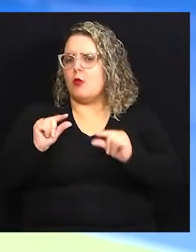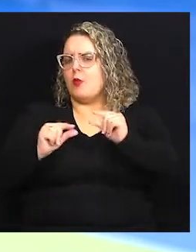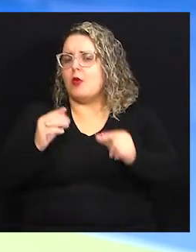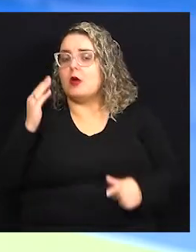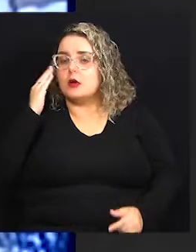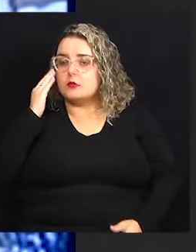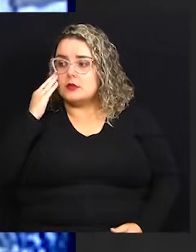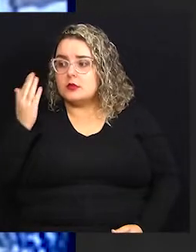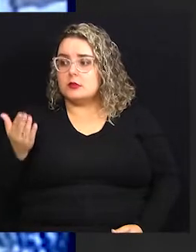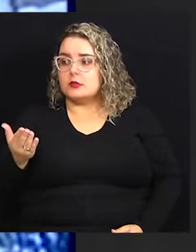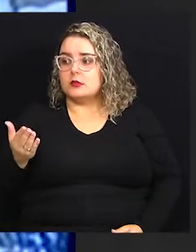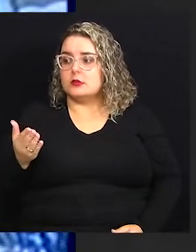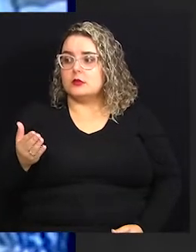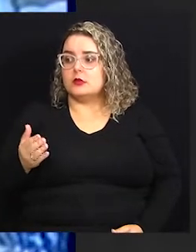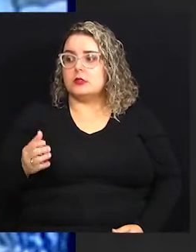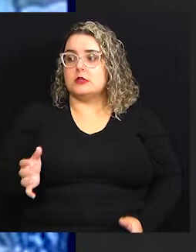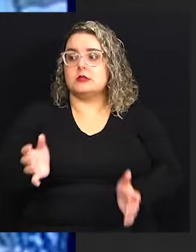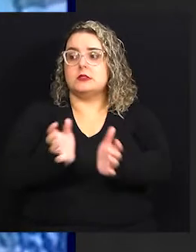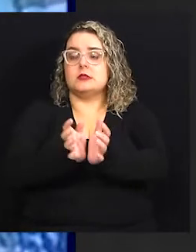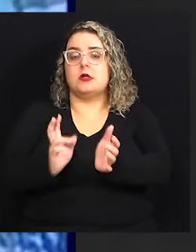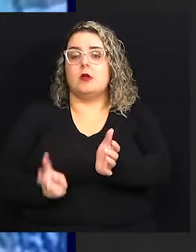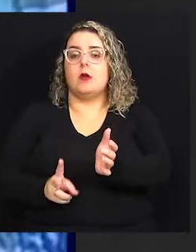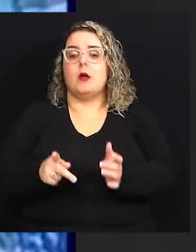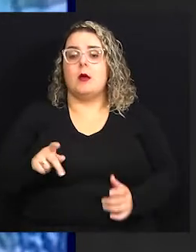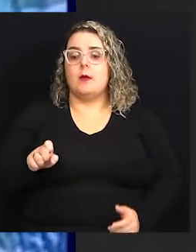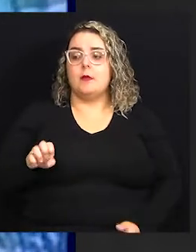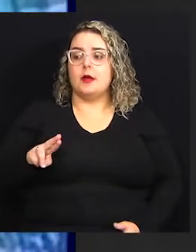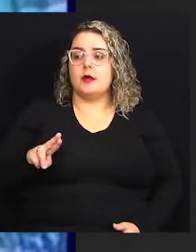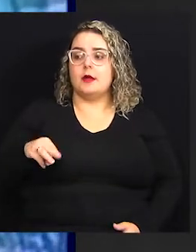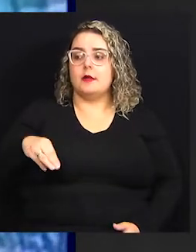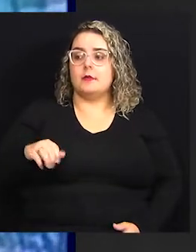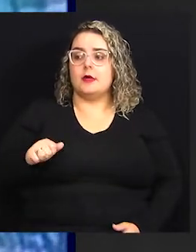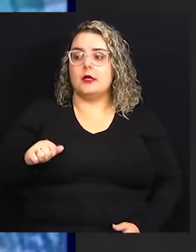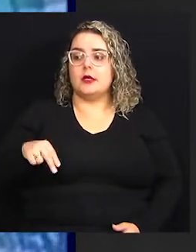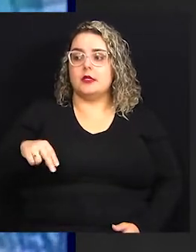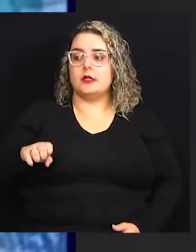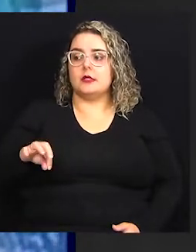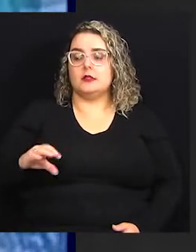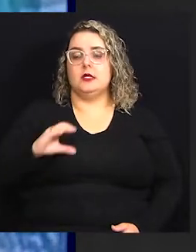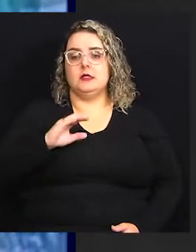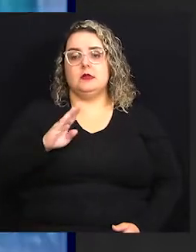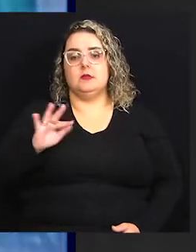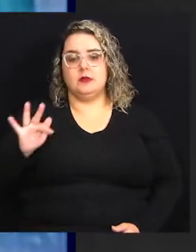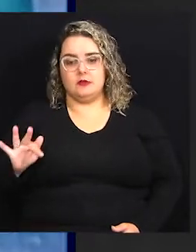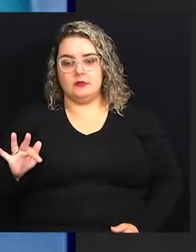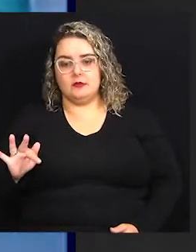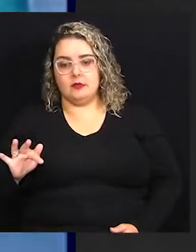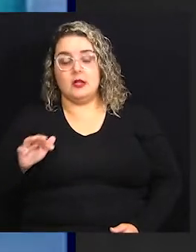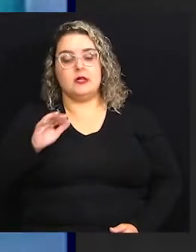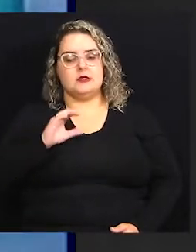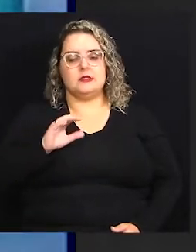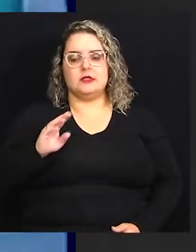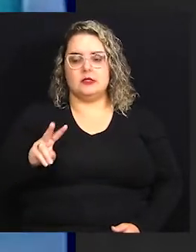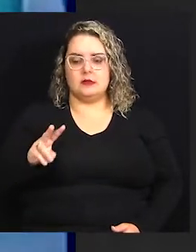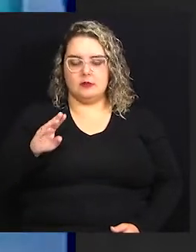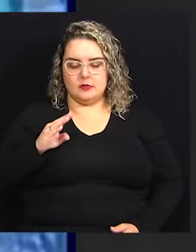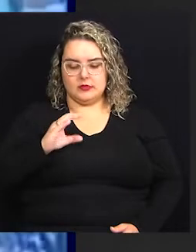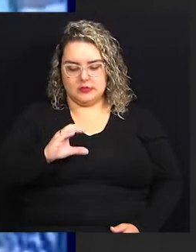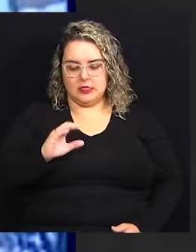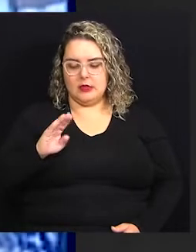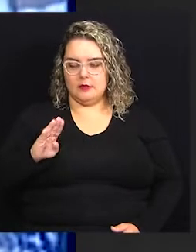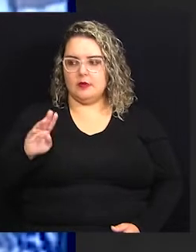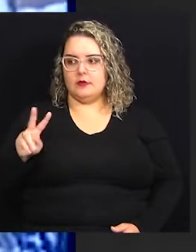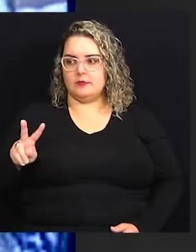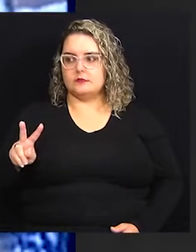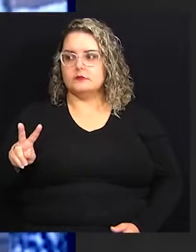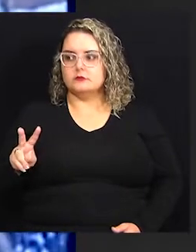sabe, chamava de seleção permanente. A CBV pegou os caras, ela montou um time para ela, era a seleção. Os caras não